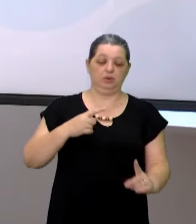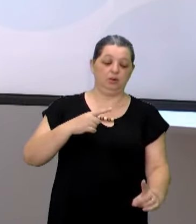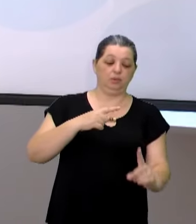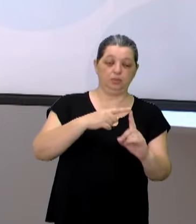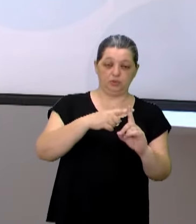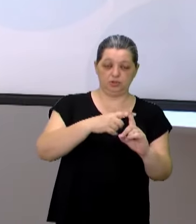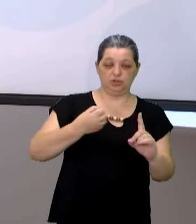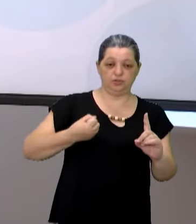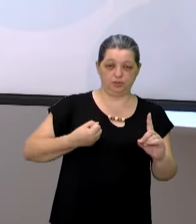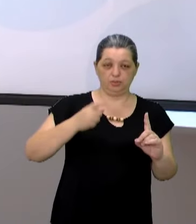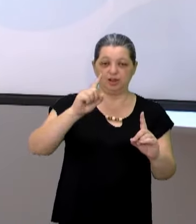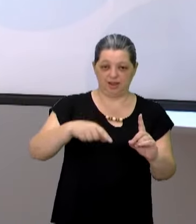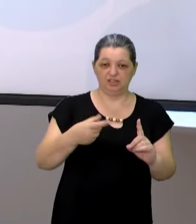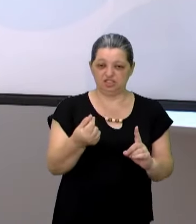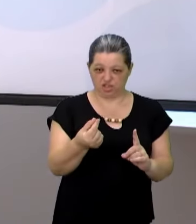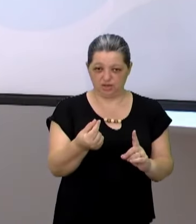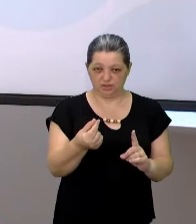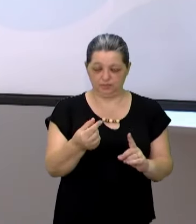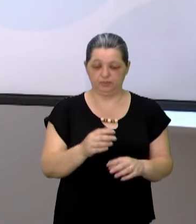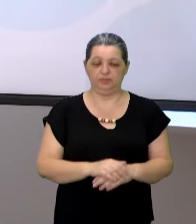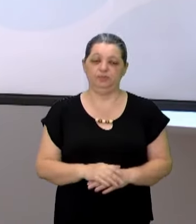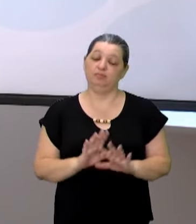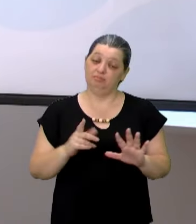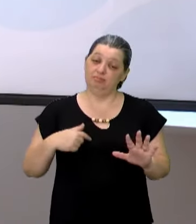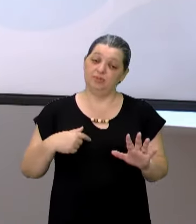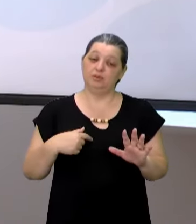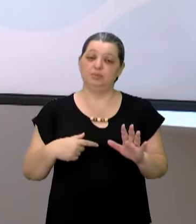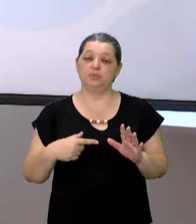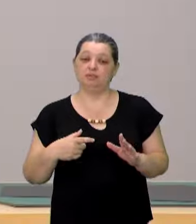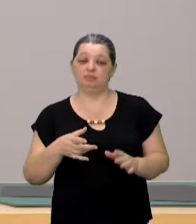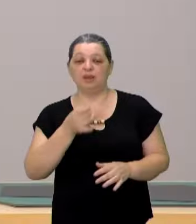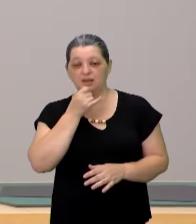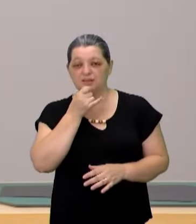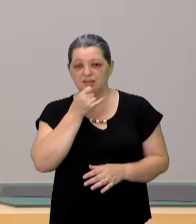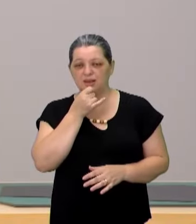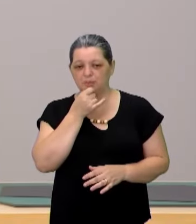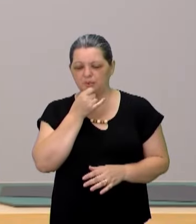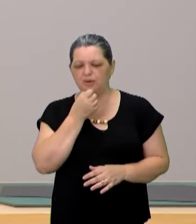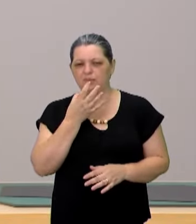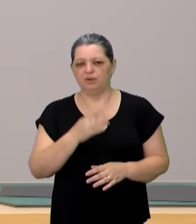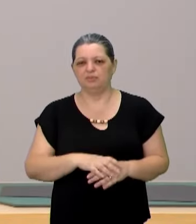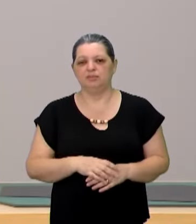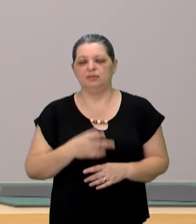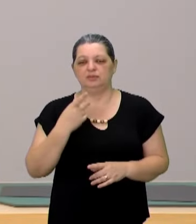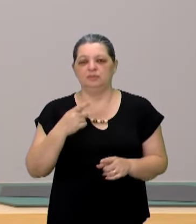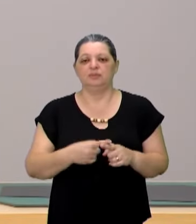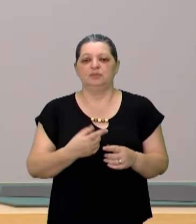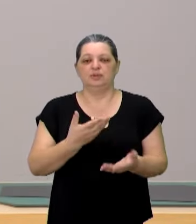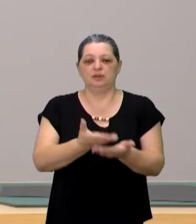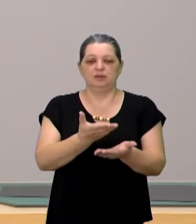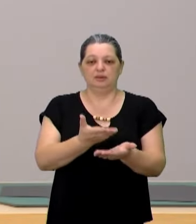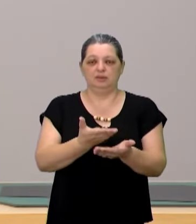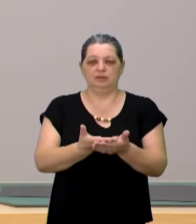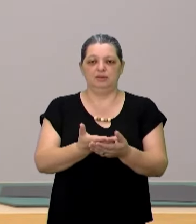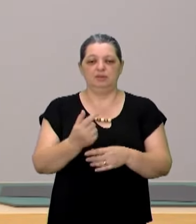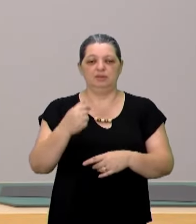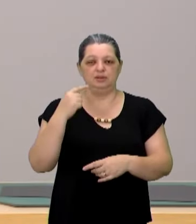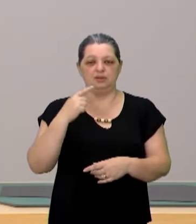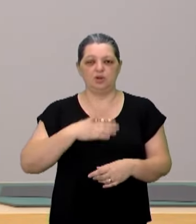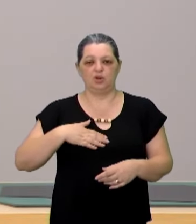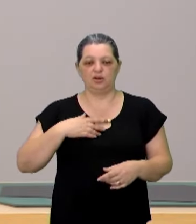né? Não que seja sempre isso, né? Mas acho que dá uma boa visão, né, Vivi? O que você acha? Eu falo para esses alunos que têm assistido aula comigo, eu gosto de pensar